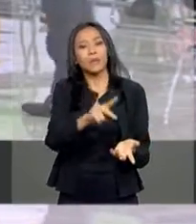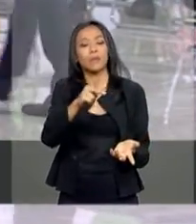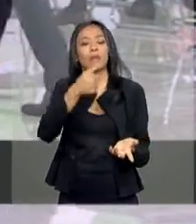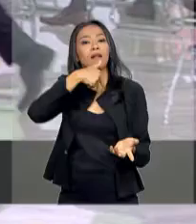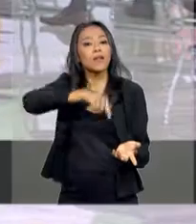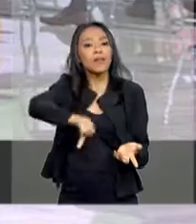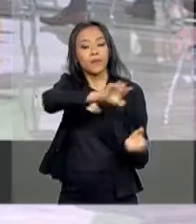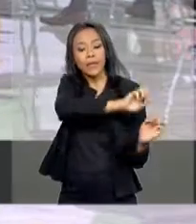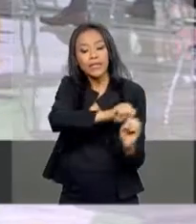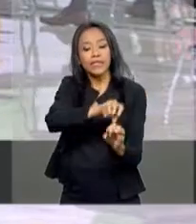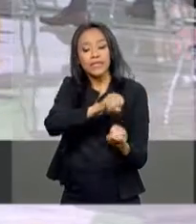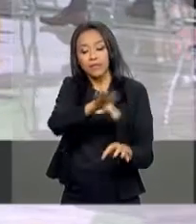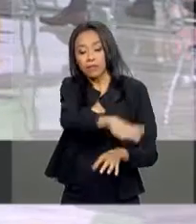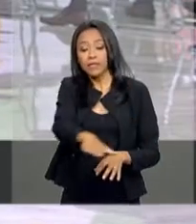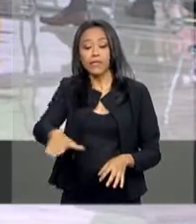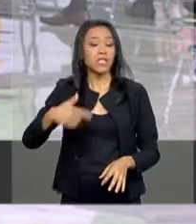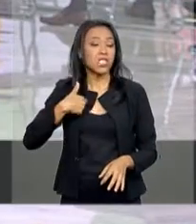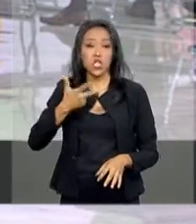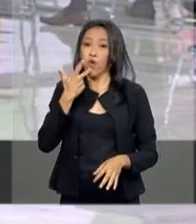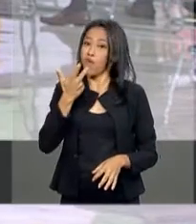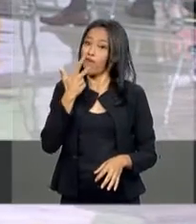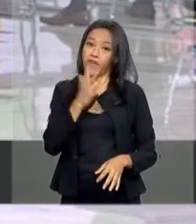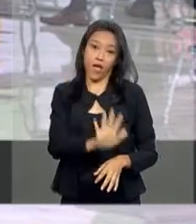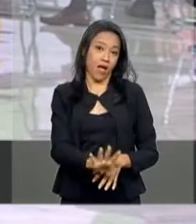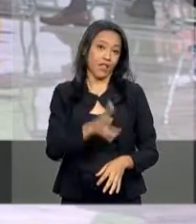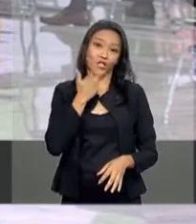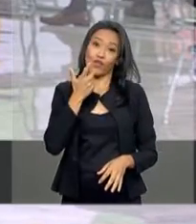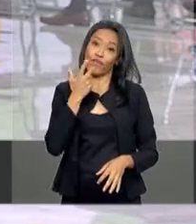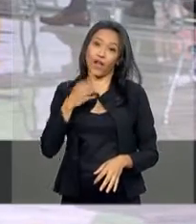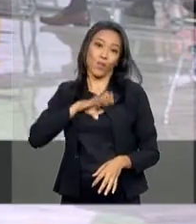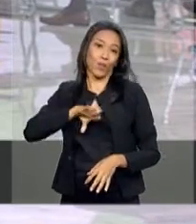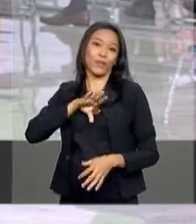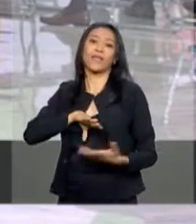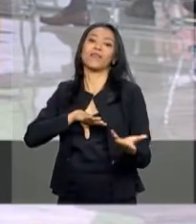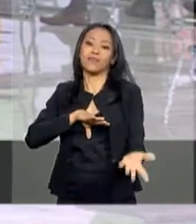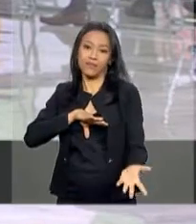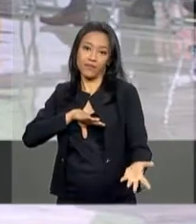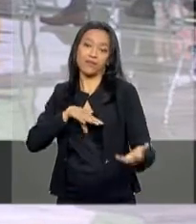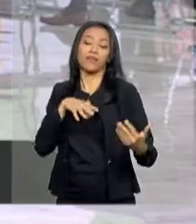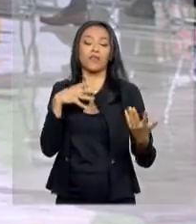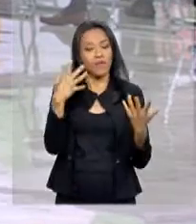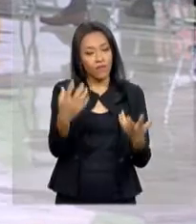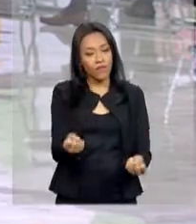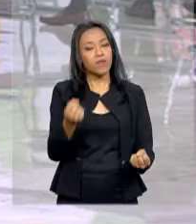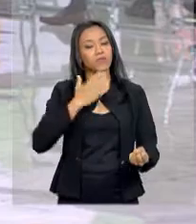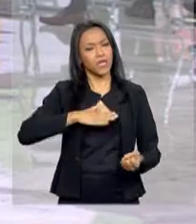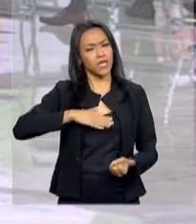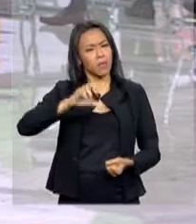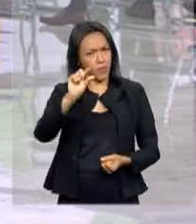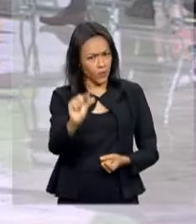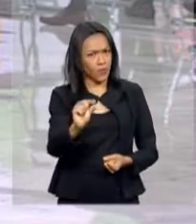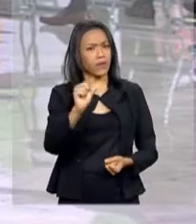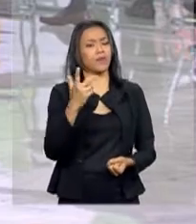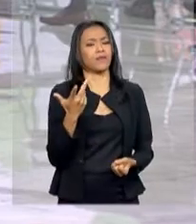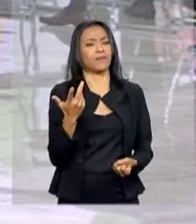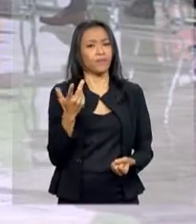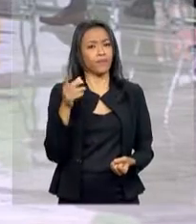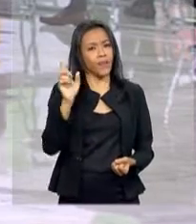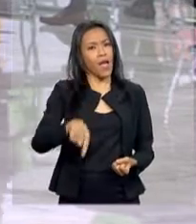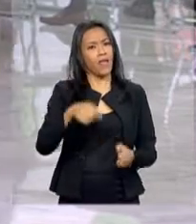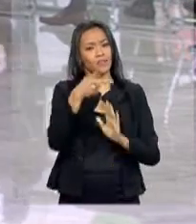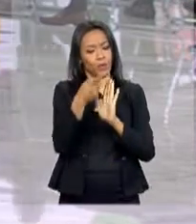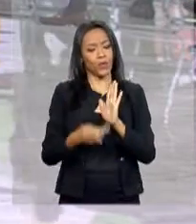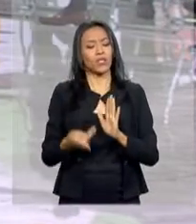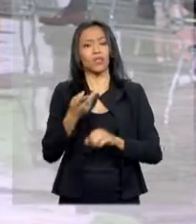as crianças da aldeia que já não falam mais, falam apenas a língua portuguesa. Então nós vamos acompanhar daqui a pouquinho esse